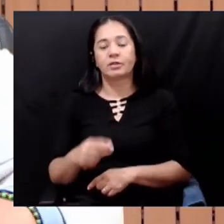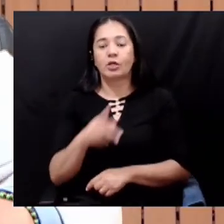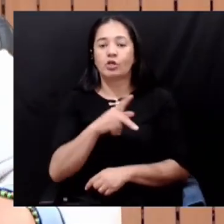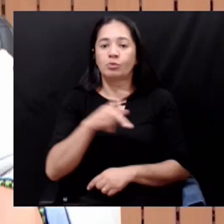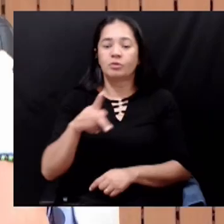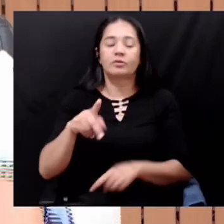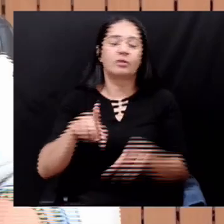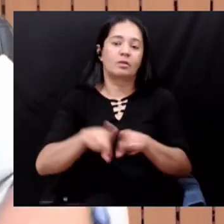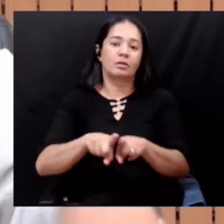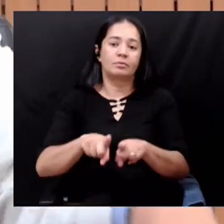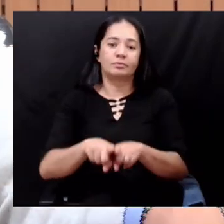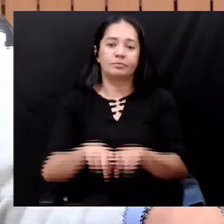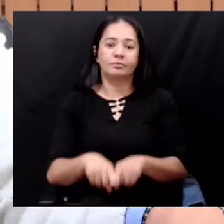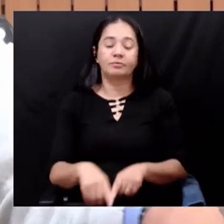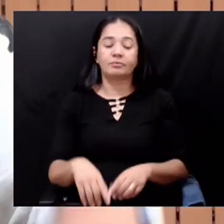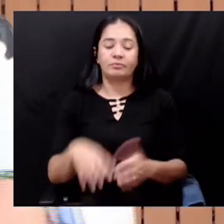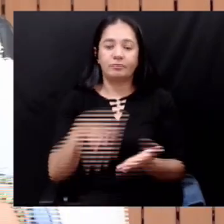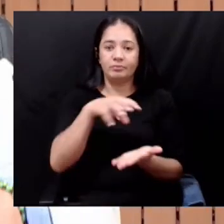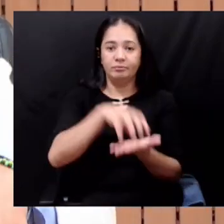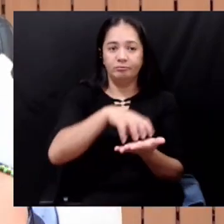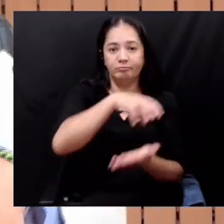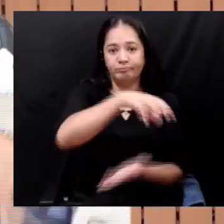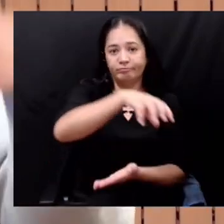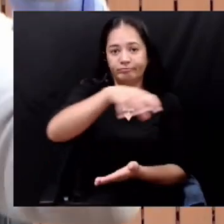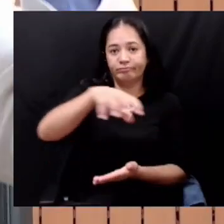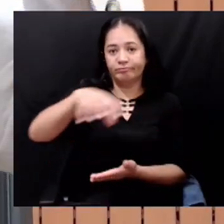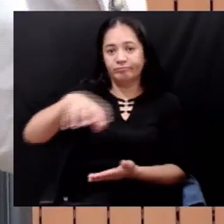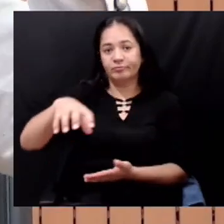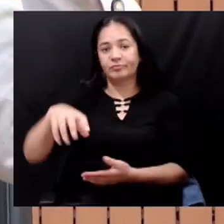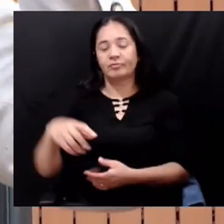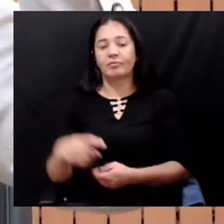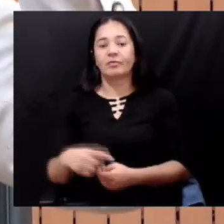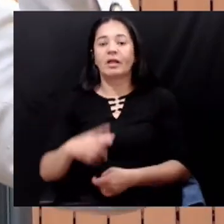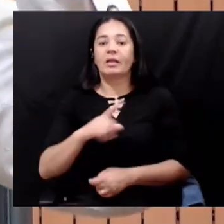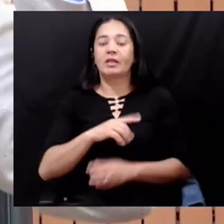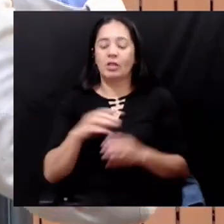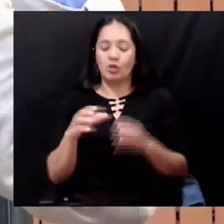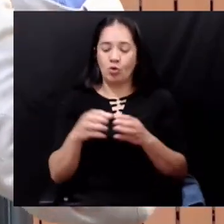cada região tem uma equipe sistêmica. Nós criamos uma equipe sistêmica, coordenador